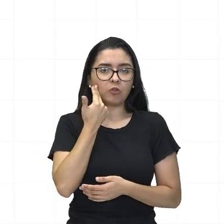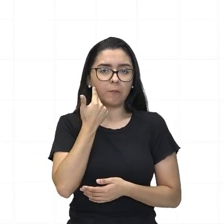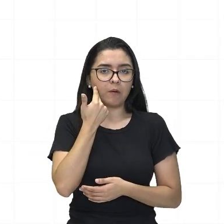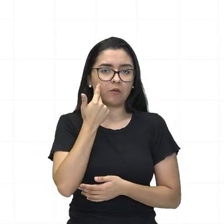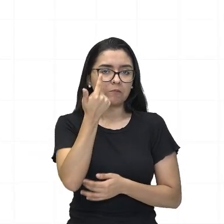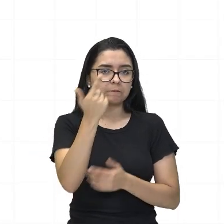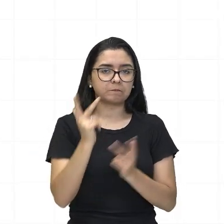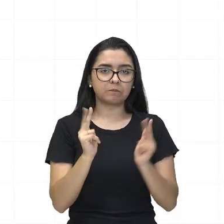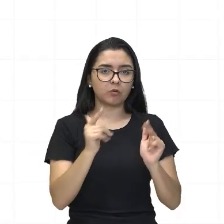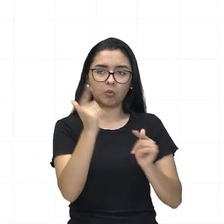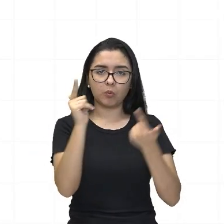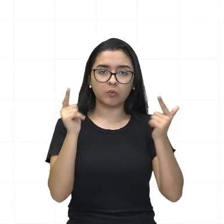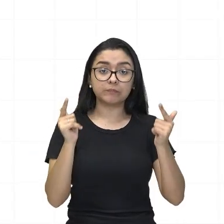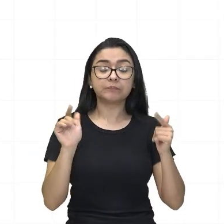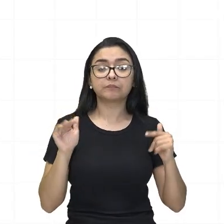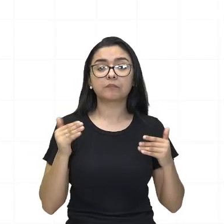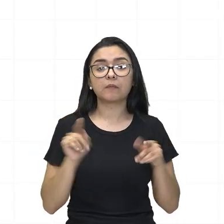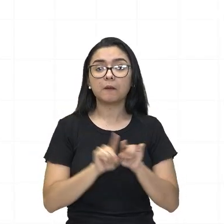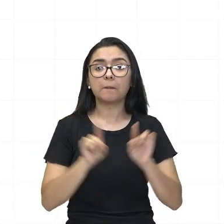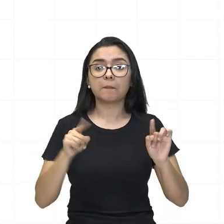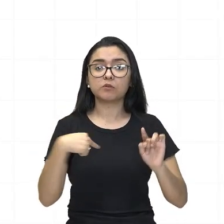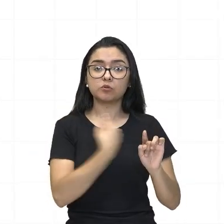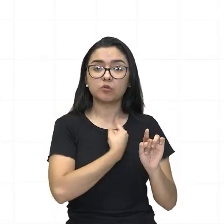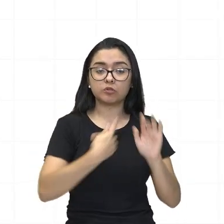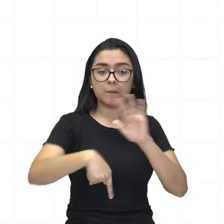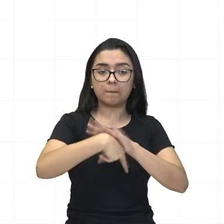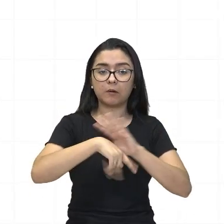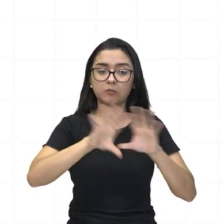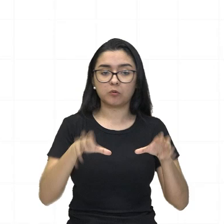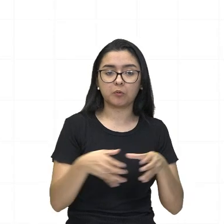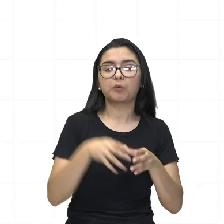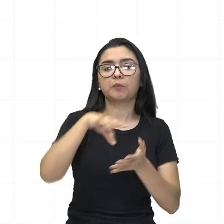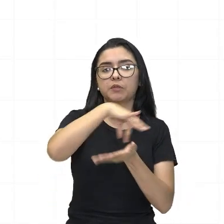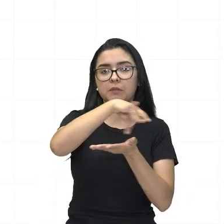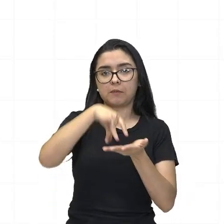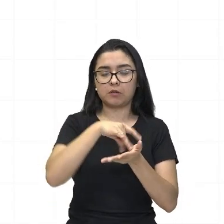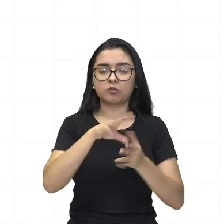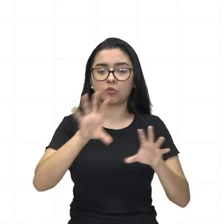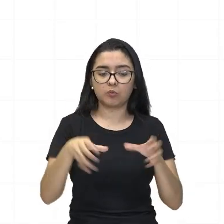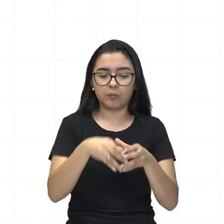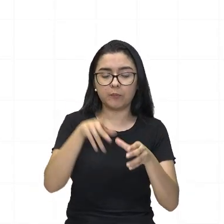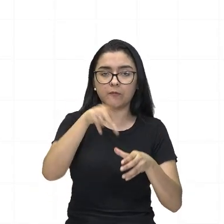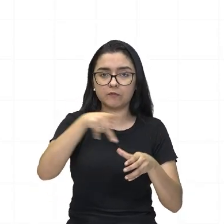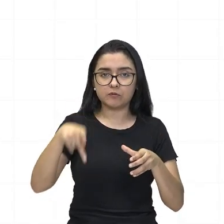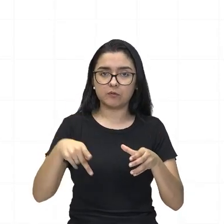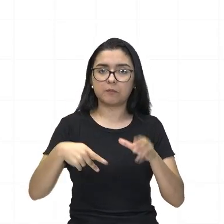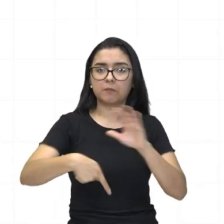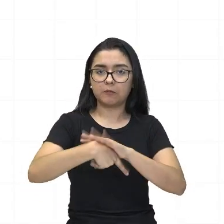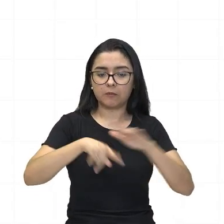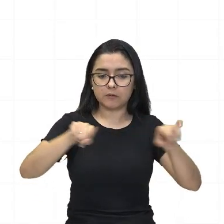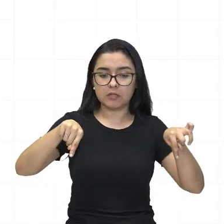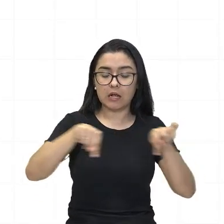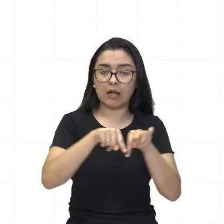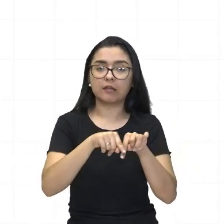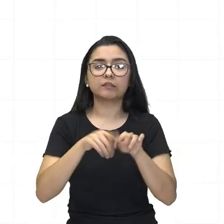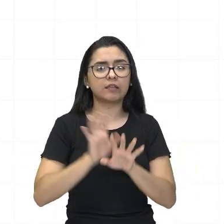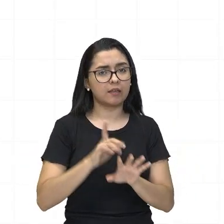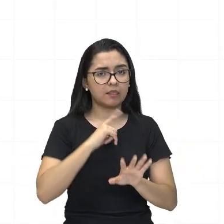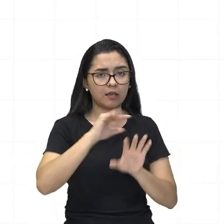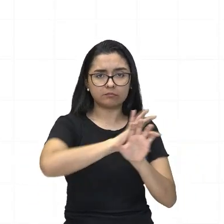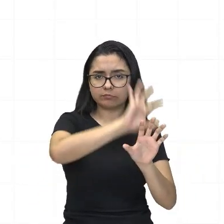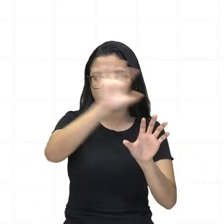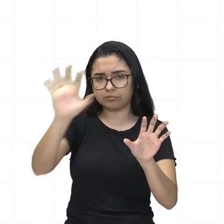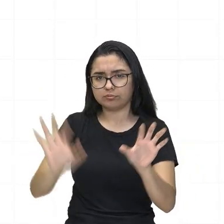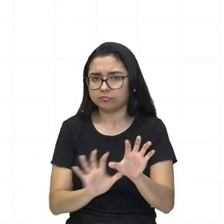qualquer. Mas nós que fazemos parte da família Semean, que fazemos parte das nossas salas espalhadas pelo